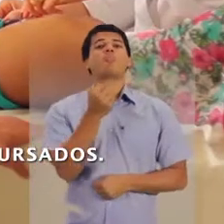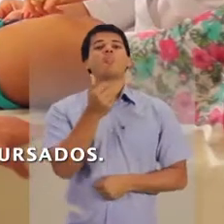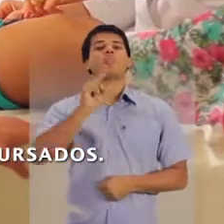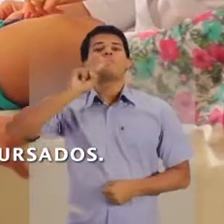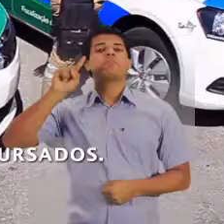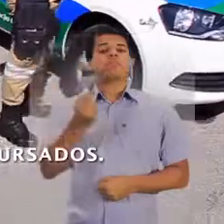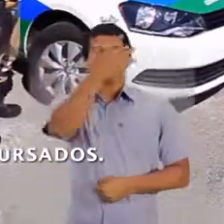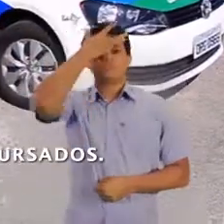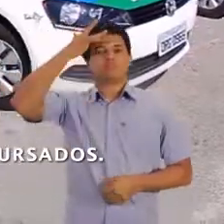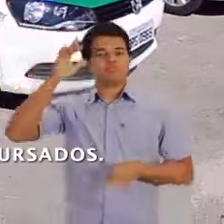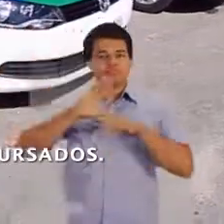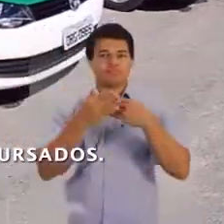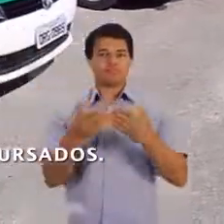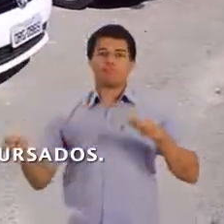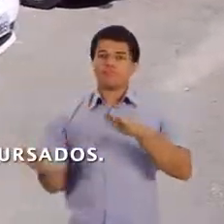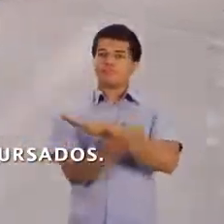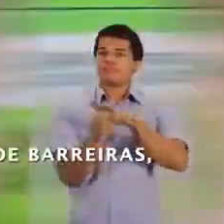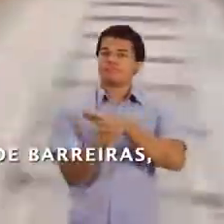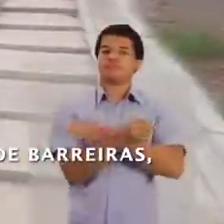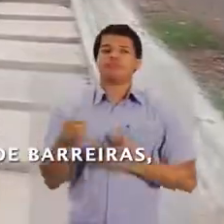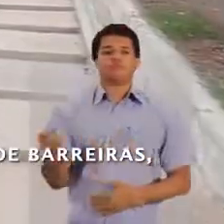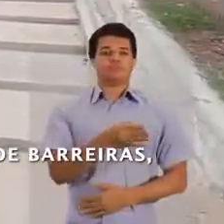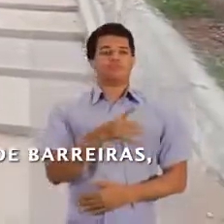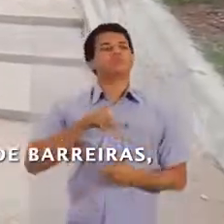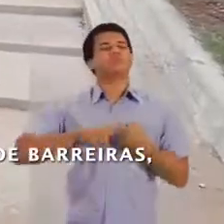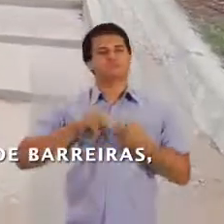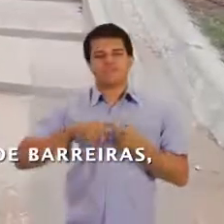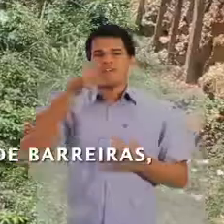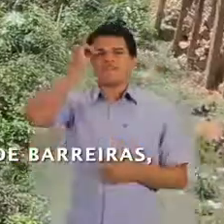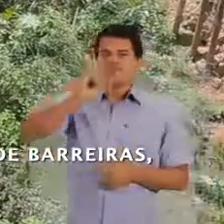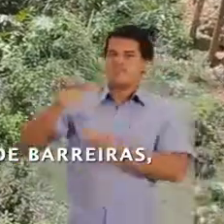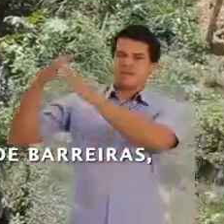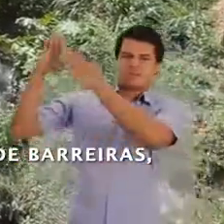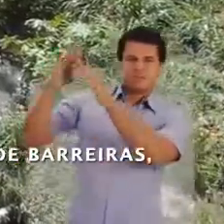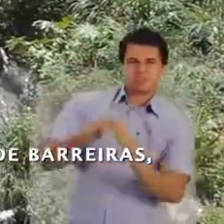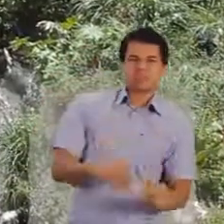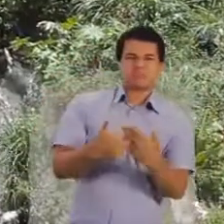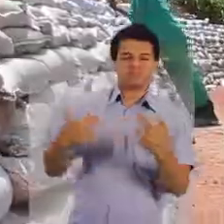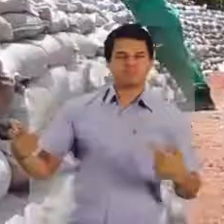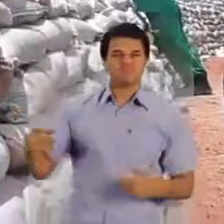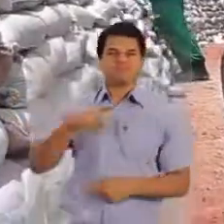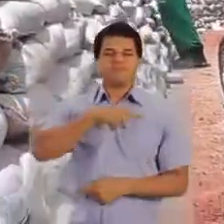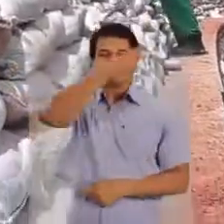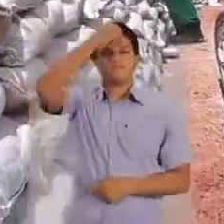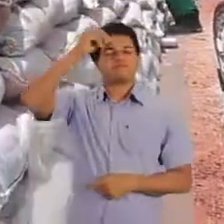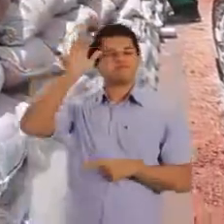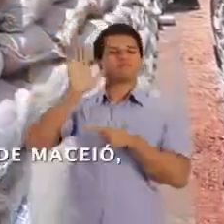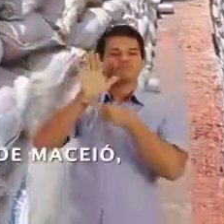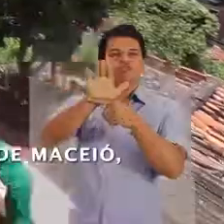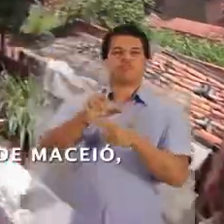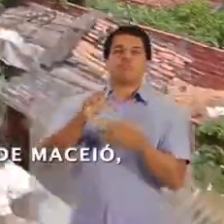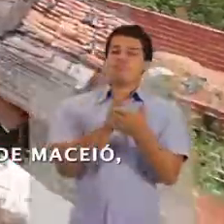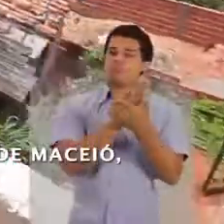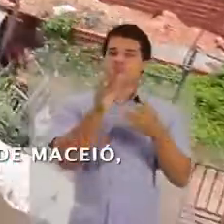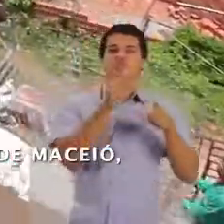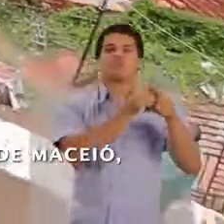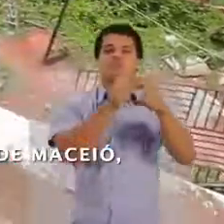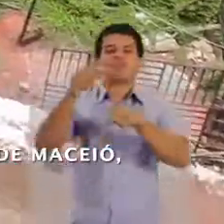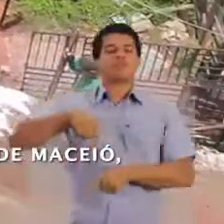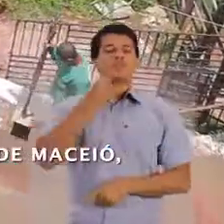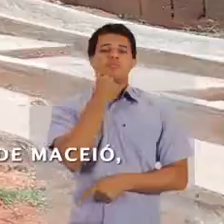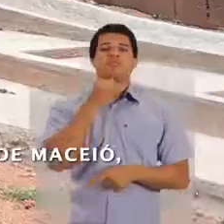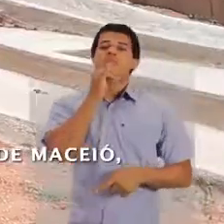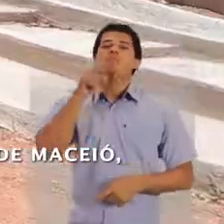quase 1.000 novos servidores concursados. Para prevenir desabamentos e quedas de barreiras, a Prefeitura realiza ações que beneficiam